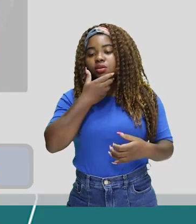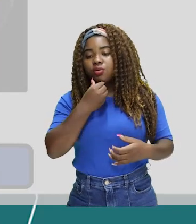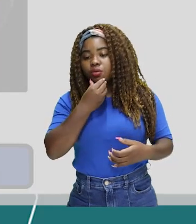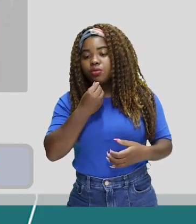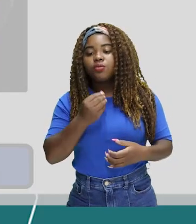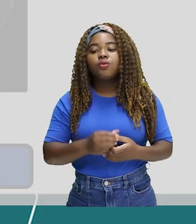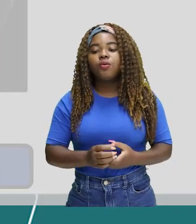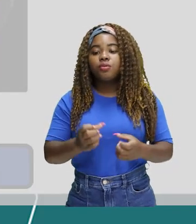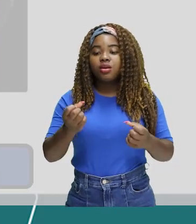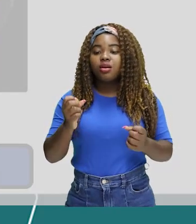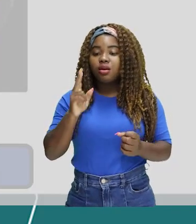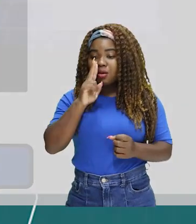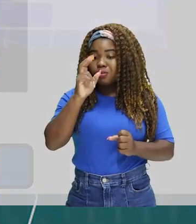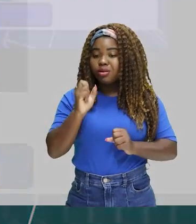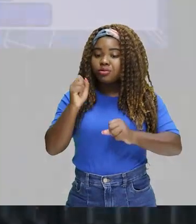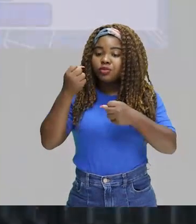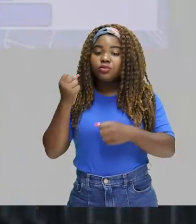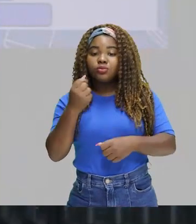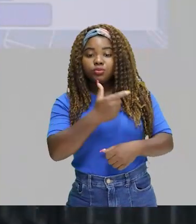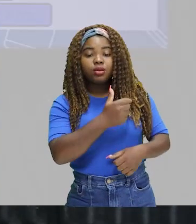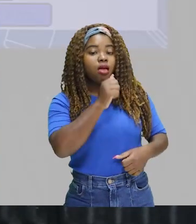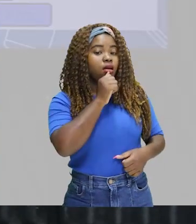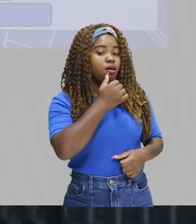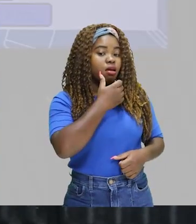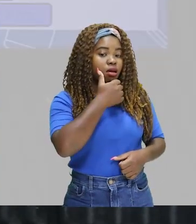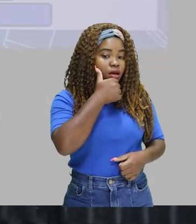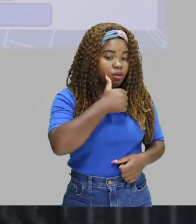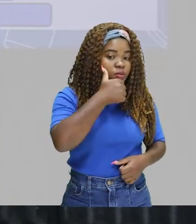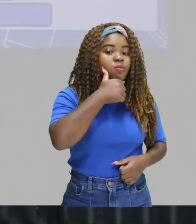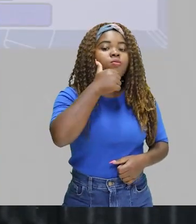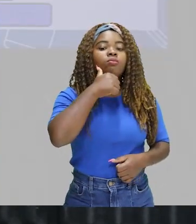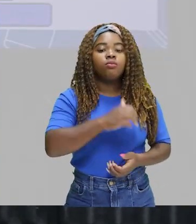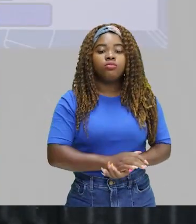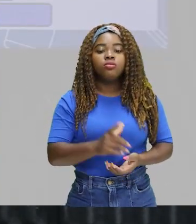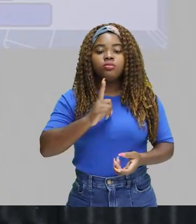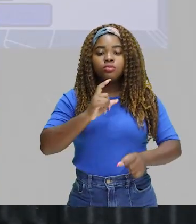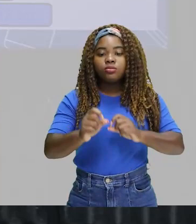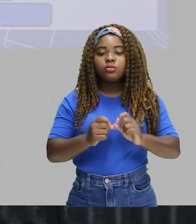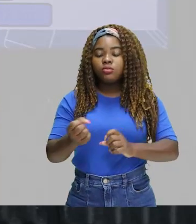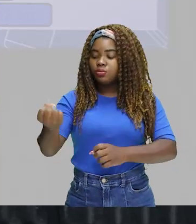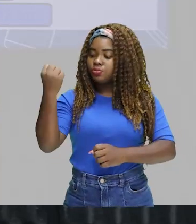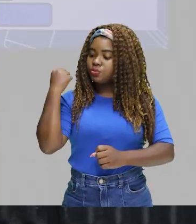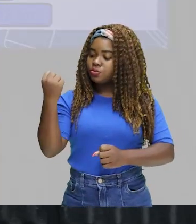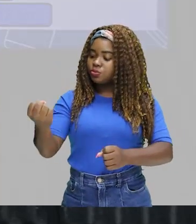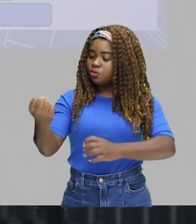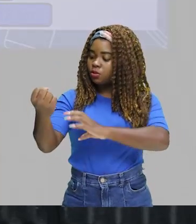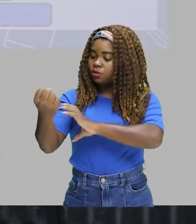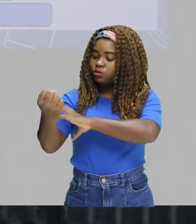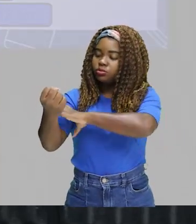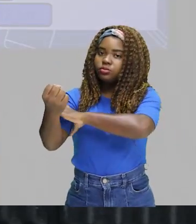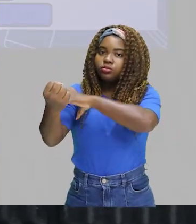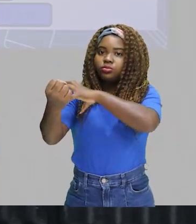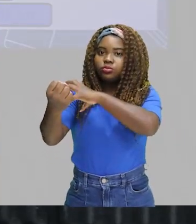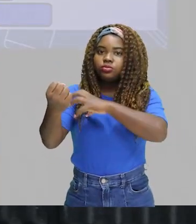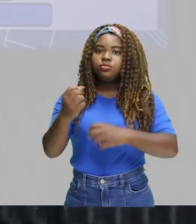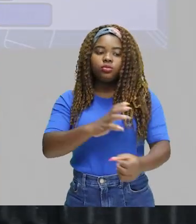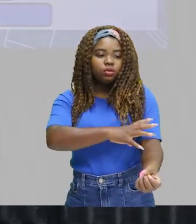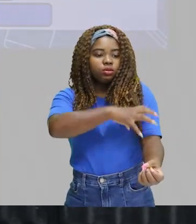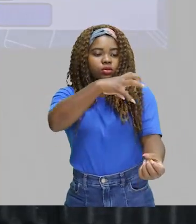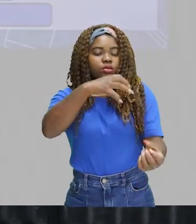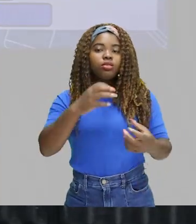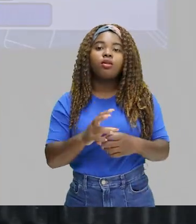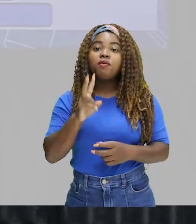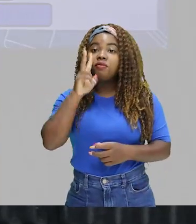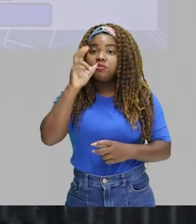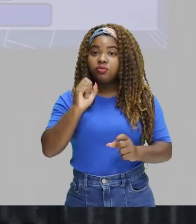disse que o homem ele tem uma resistência muscular melhor do que a da mulher. Eu disse também que a mulher tem um